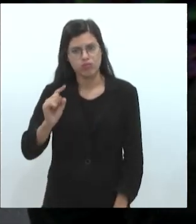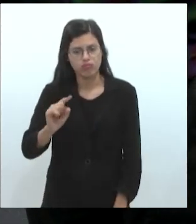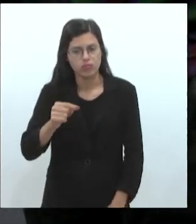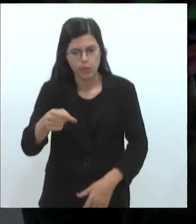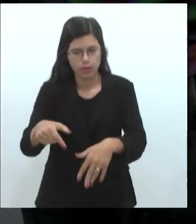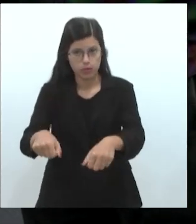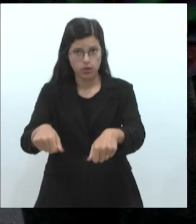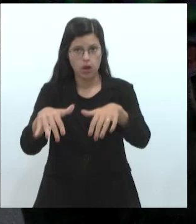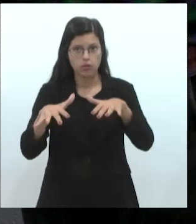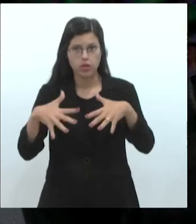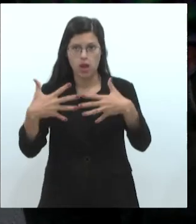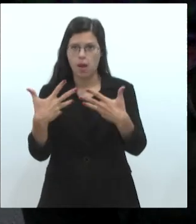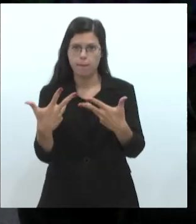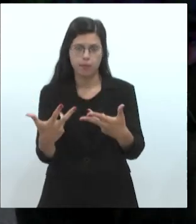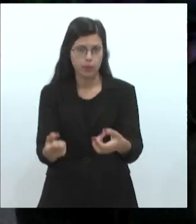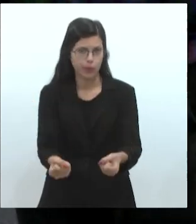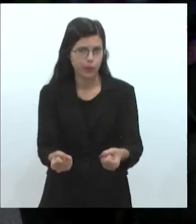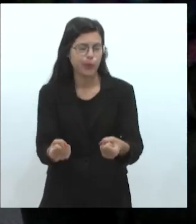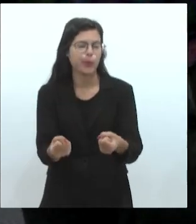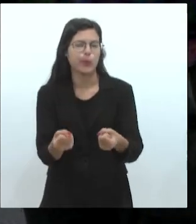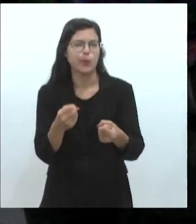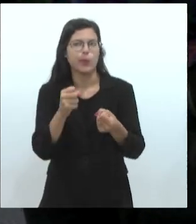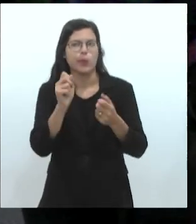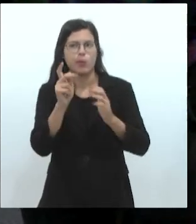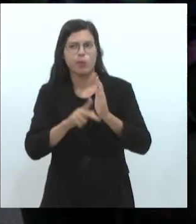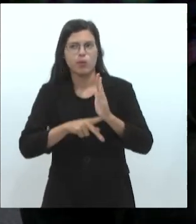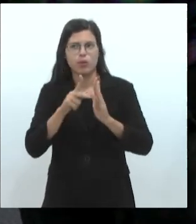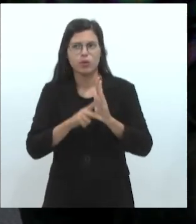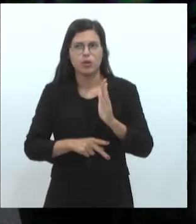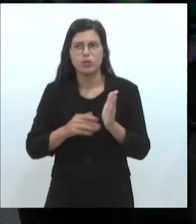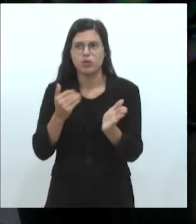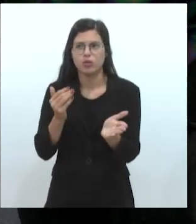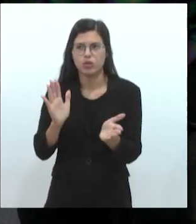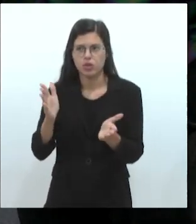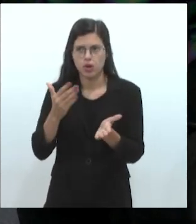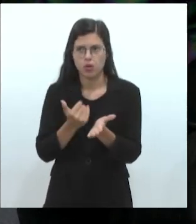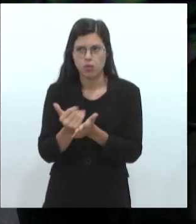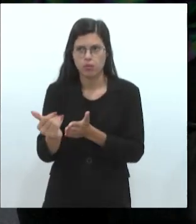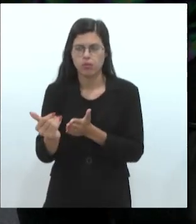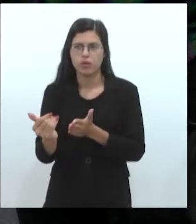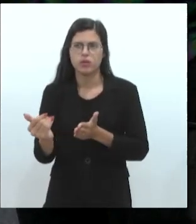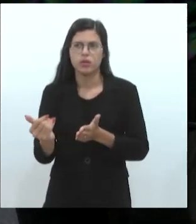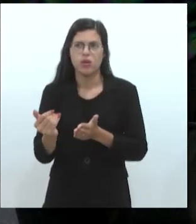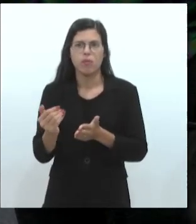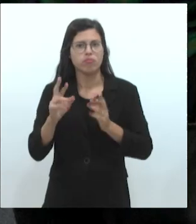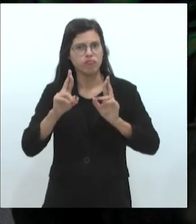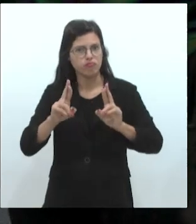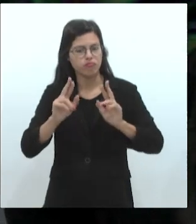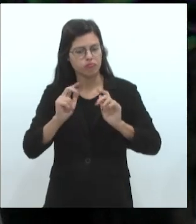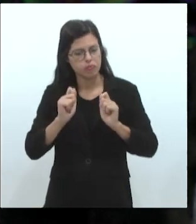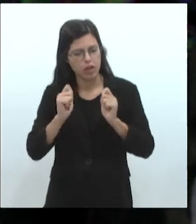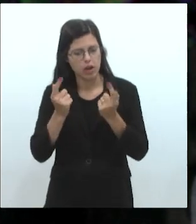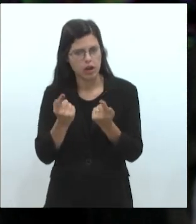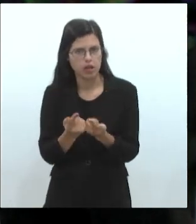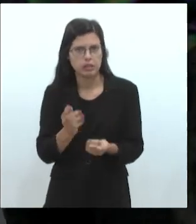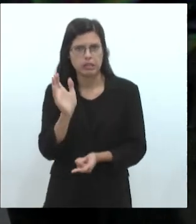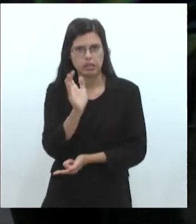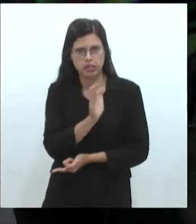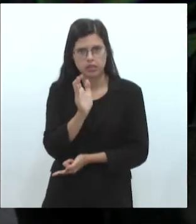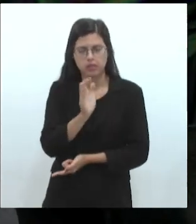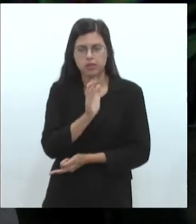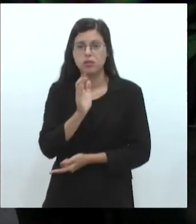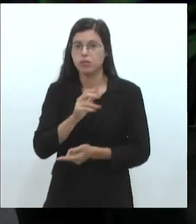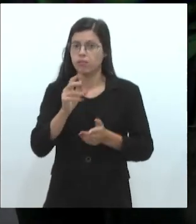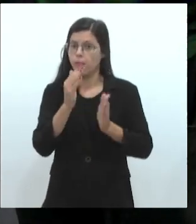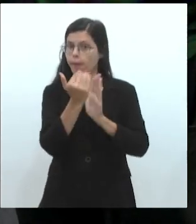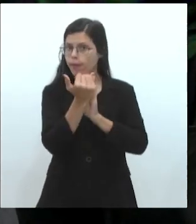ao Procatadores e já começamos a rascunhar, e eu espero que o parlamento se empenhe nisso, em um programa de tratamento